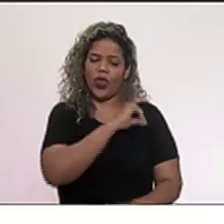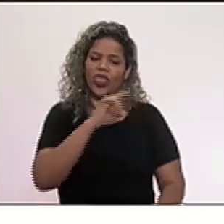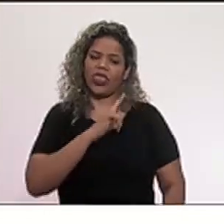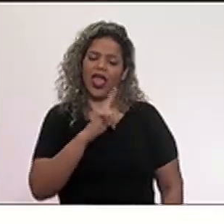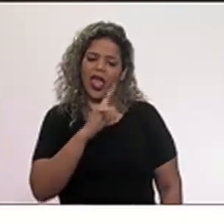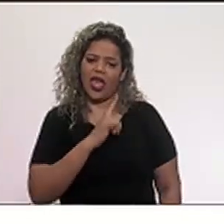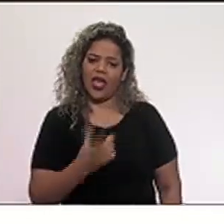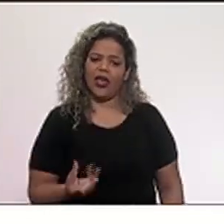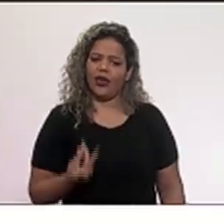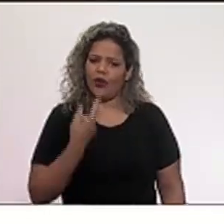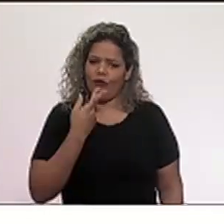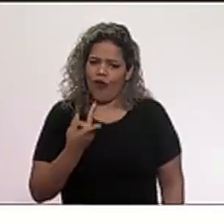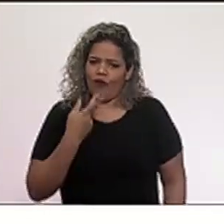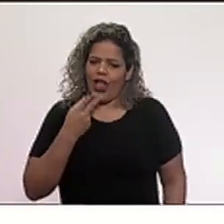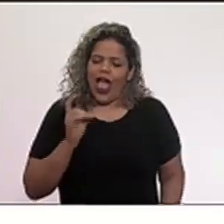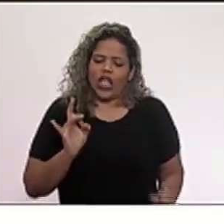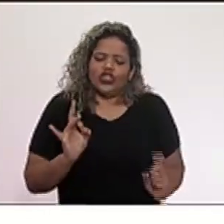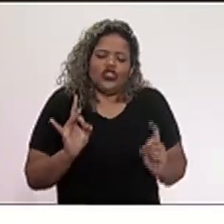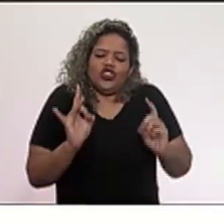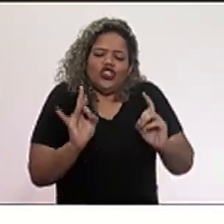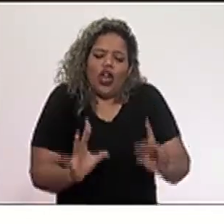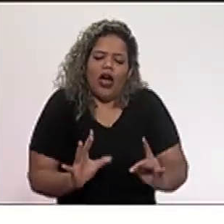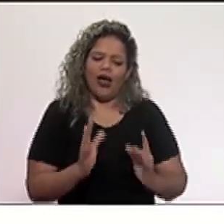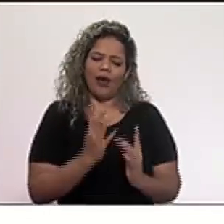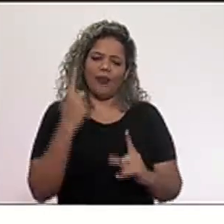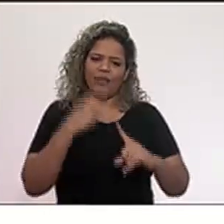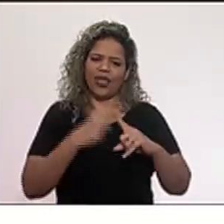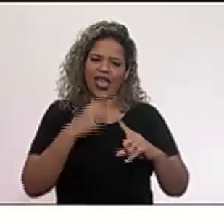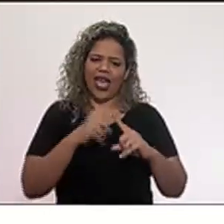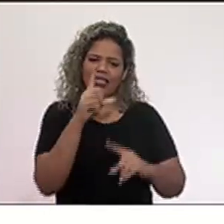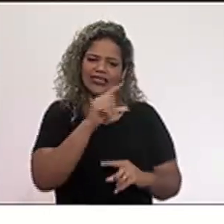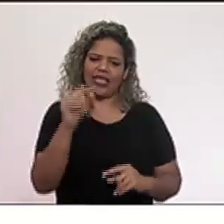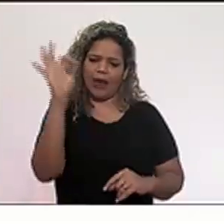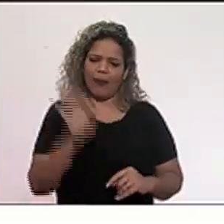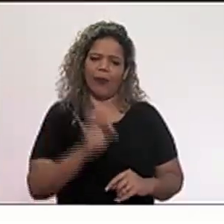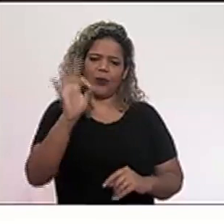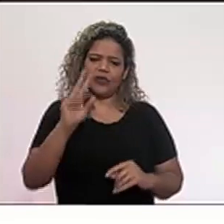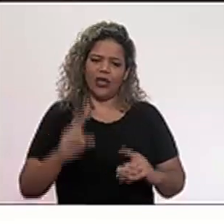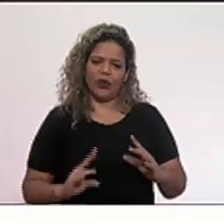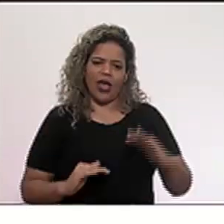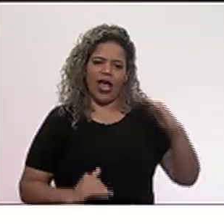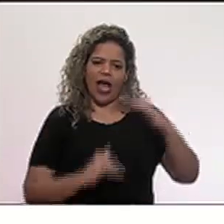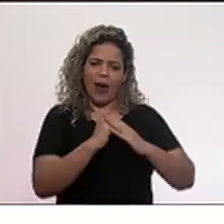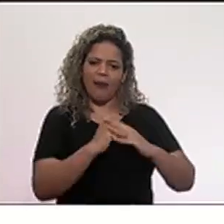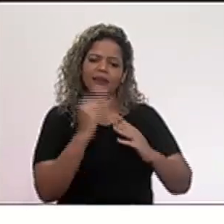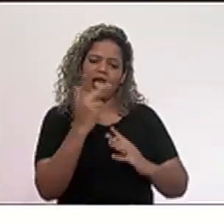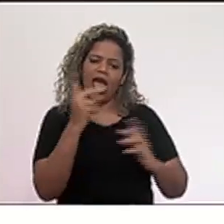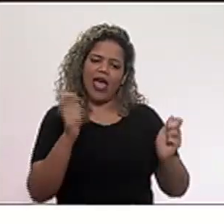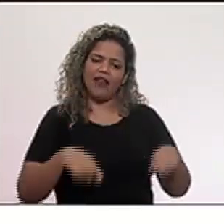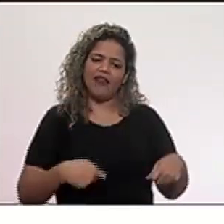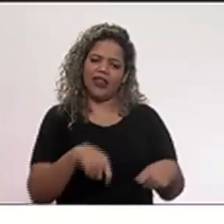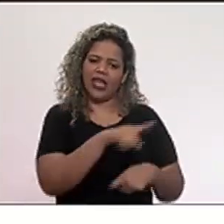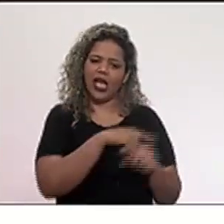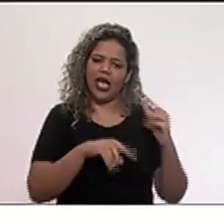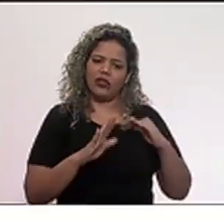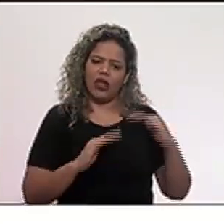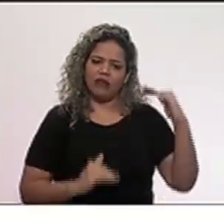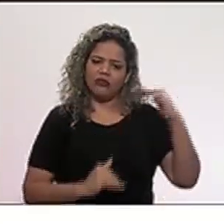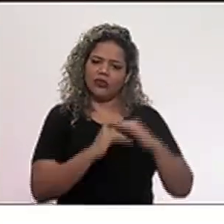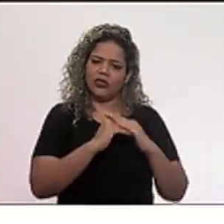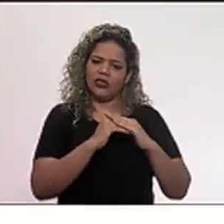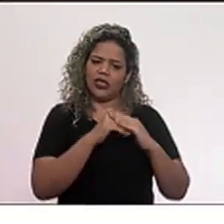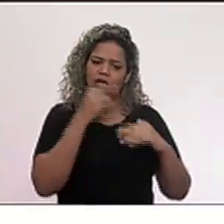tem, eu não vou dizer apenas, porque quando passa de 100% da capacidade, evidentemente já estaria